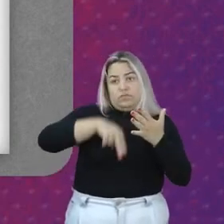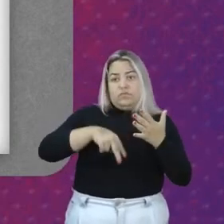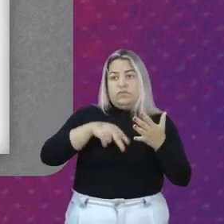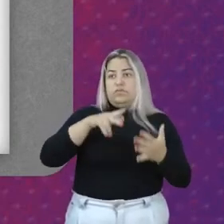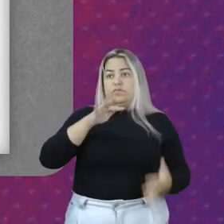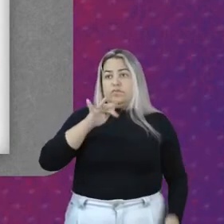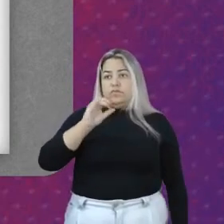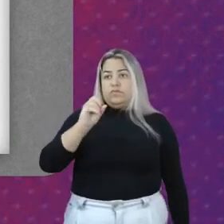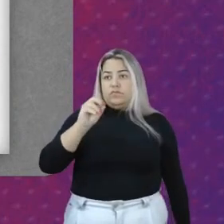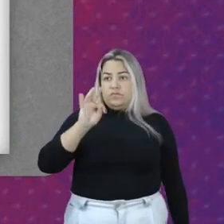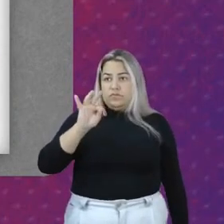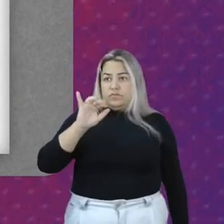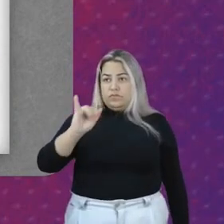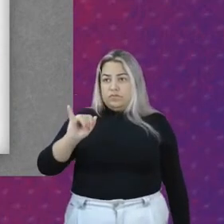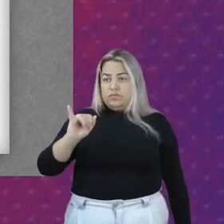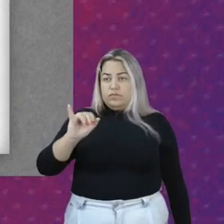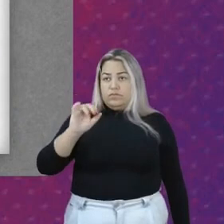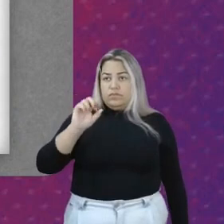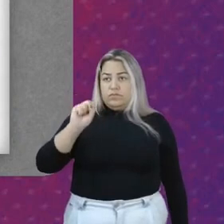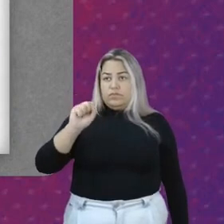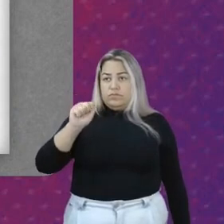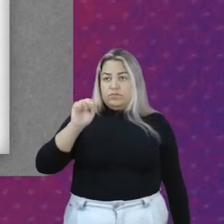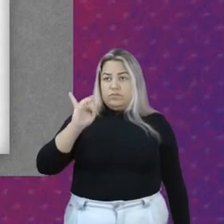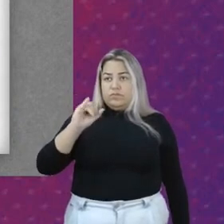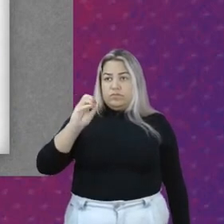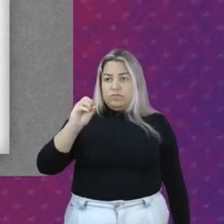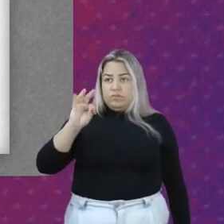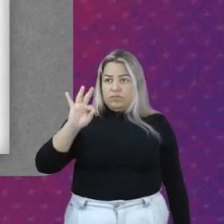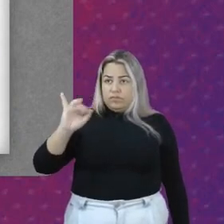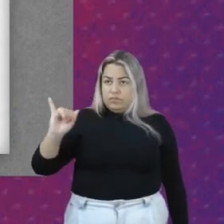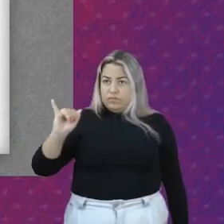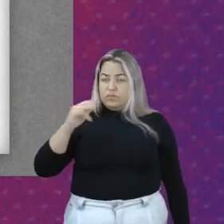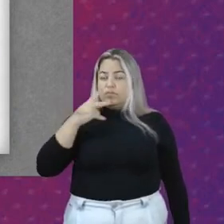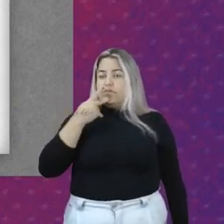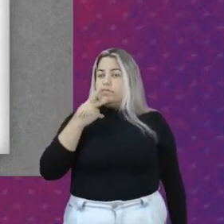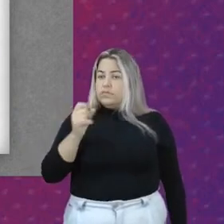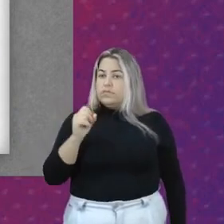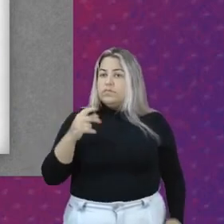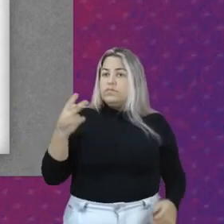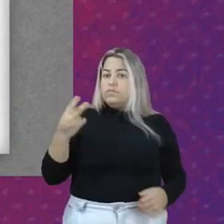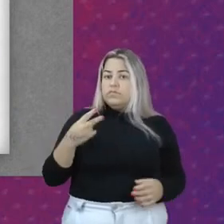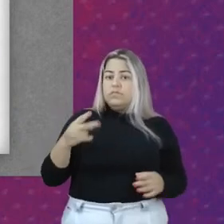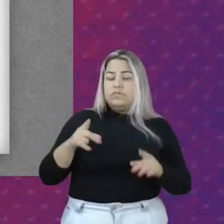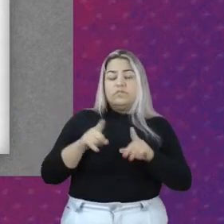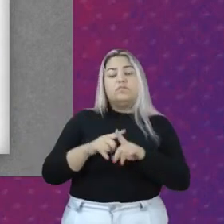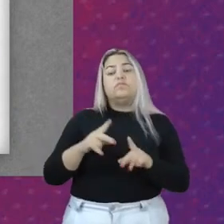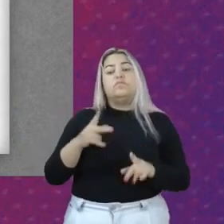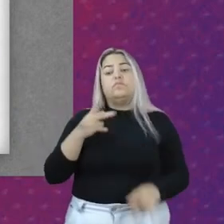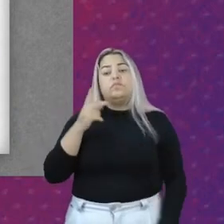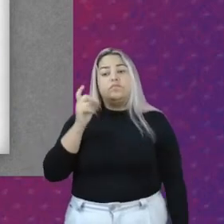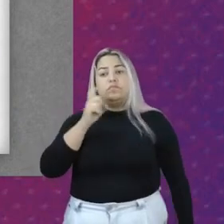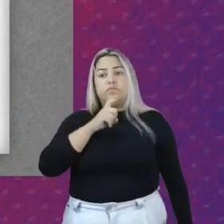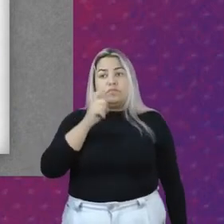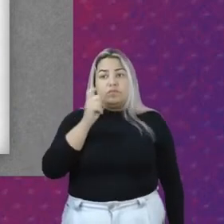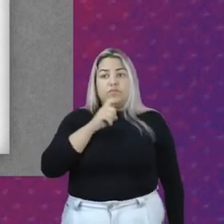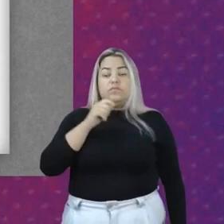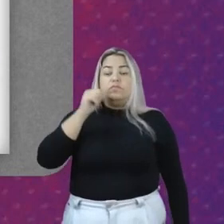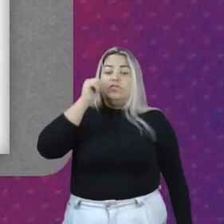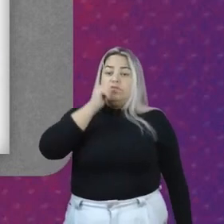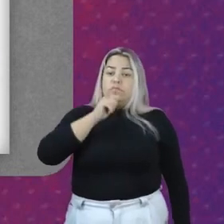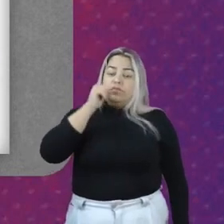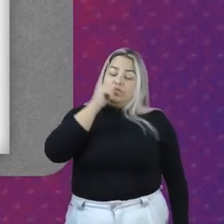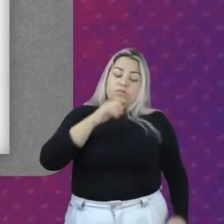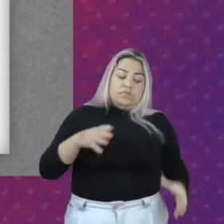né? Então, ela vai fazer algumas ponderações, né, sobre essa questão do mito feminino em que a sociedade de